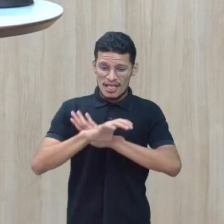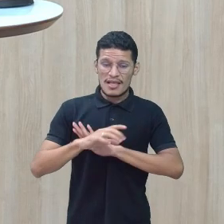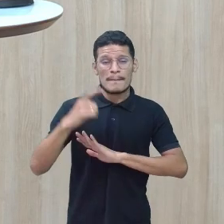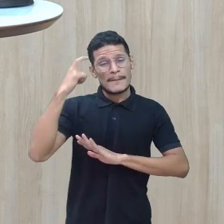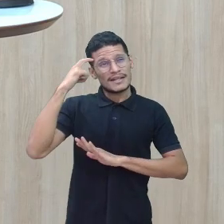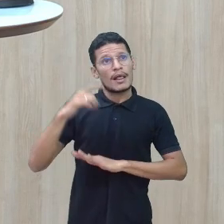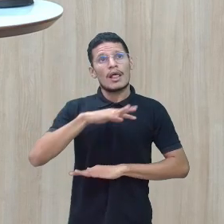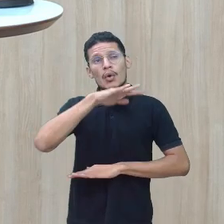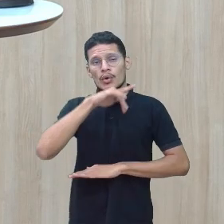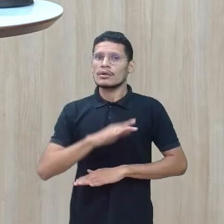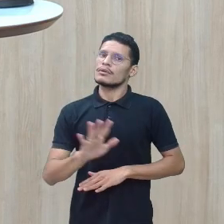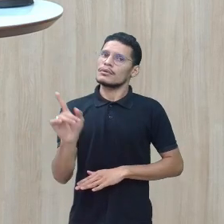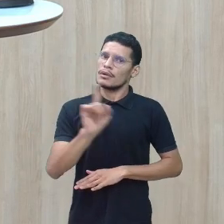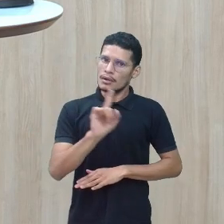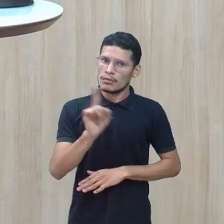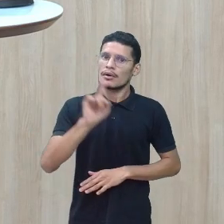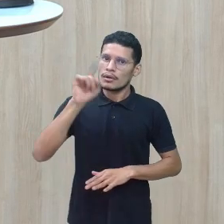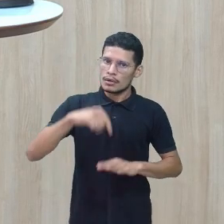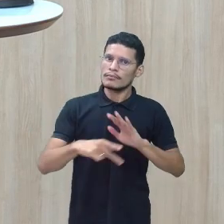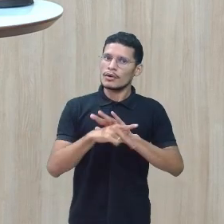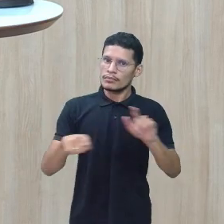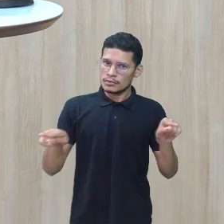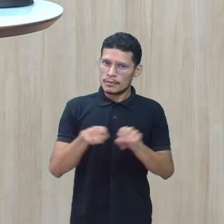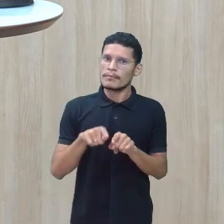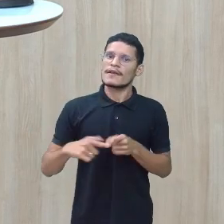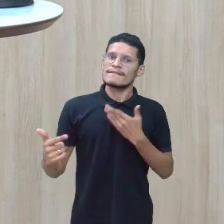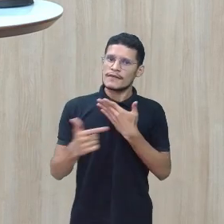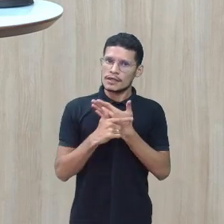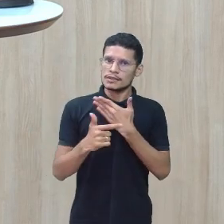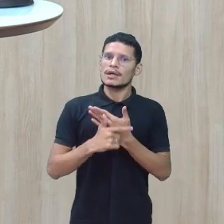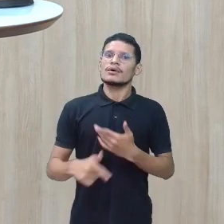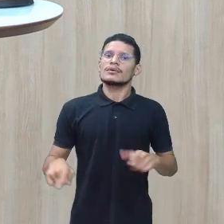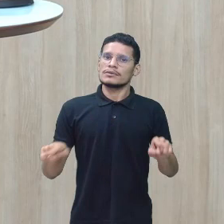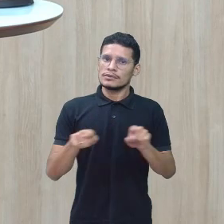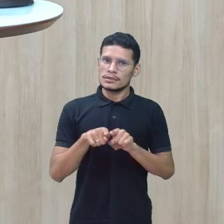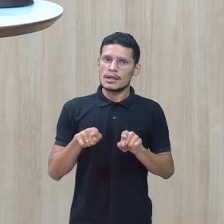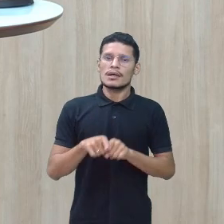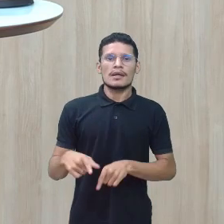ruim. Não é. Ela tem a sua função, né? Então, essas